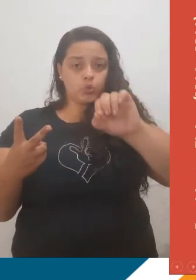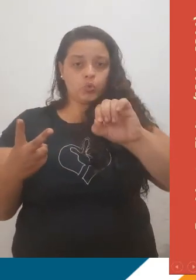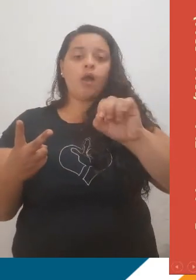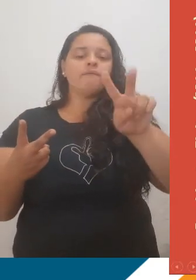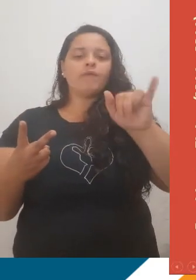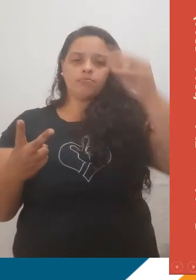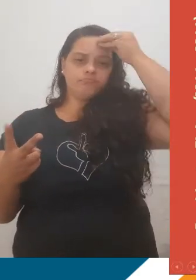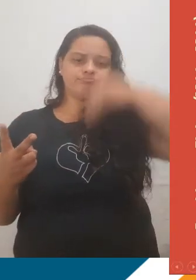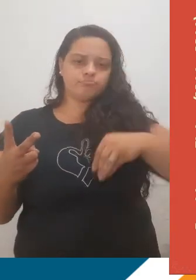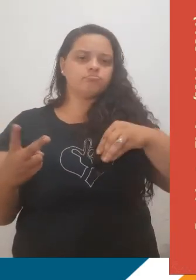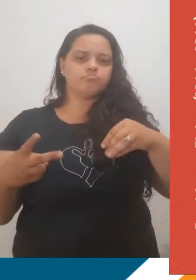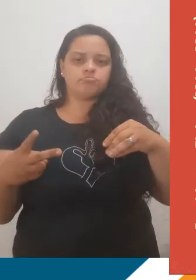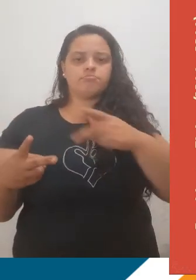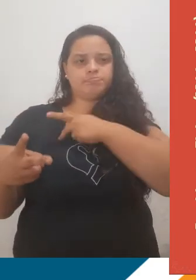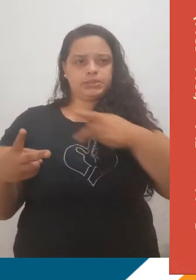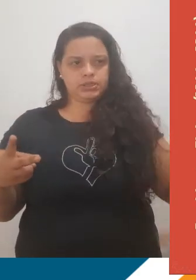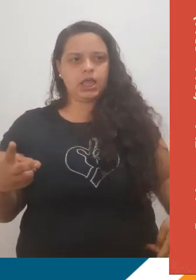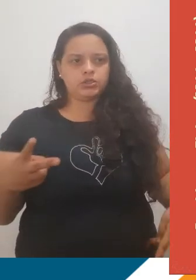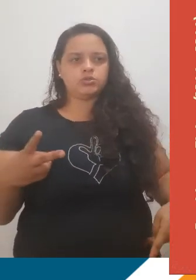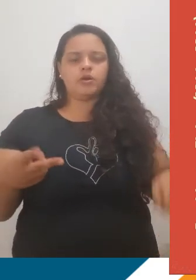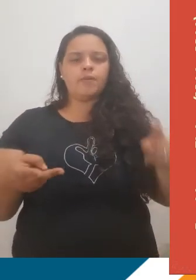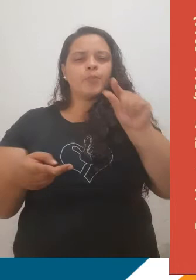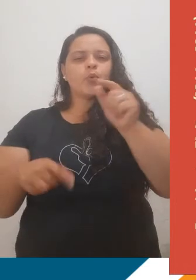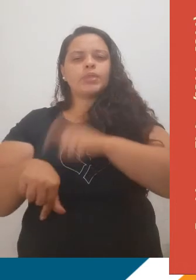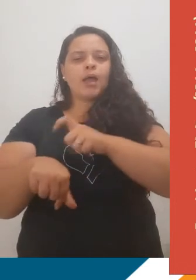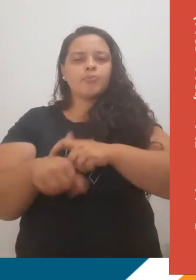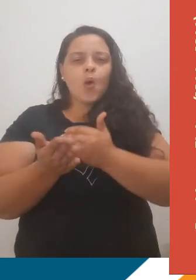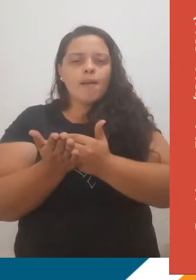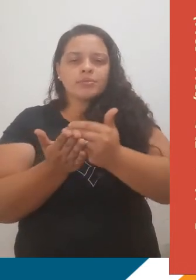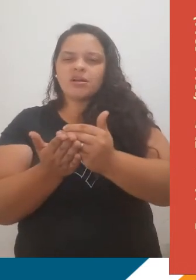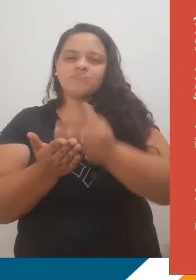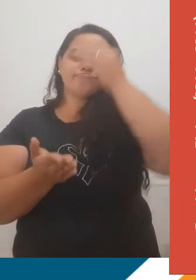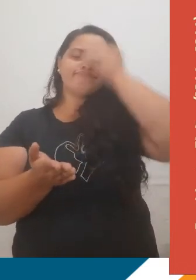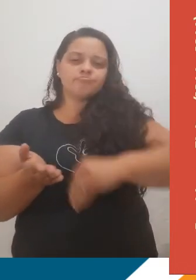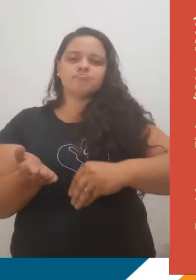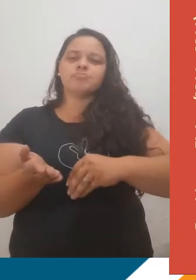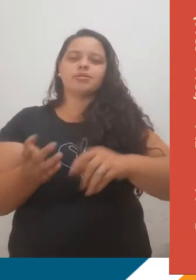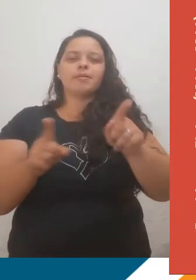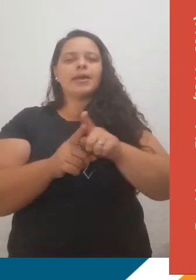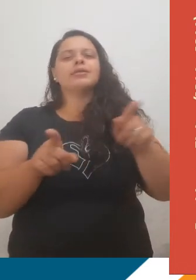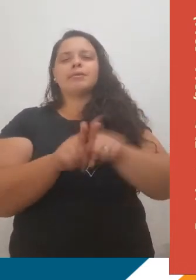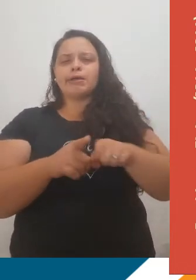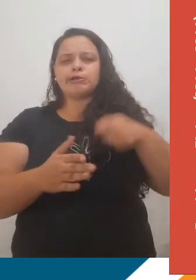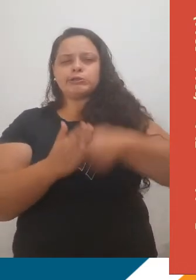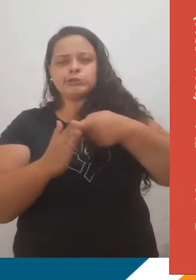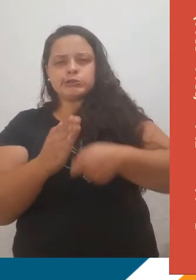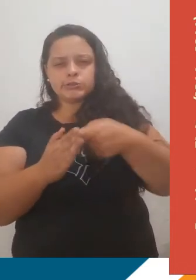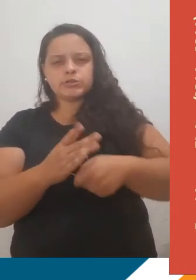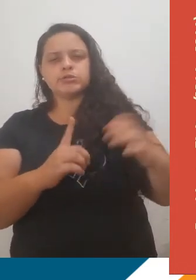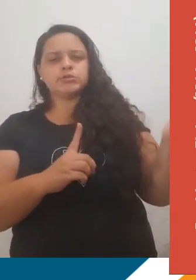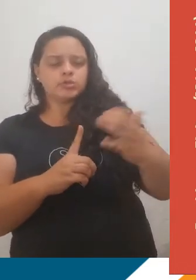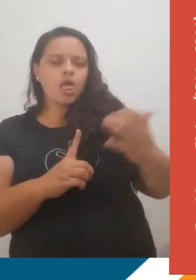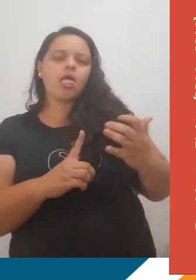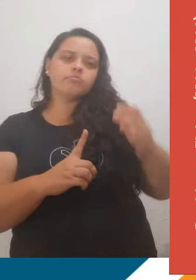renunciar em 1961, com poucos meses de governo, também por pressões internas e por uma tentativa do próprio Jânio Quadros